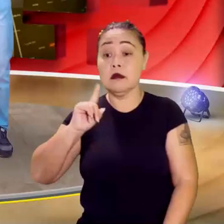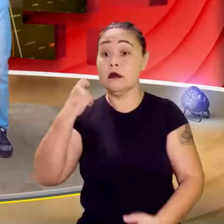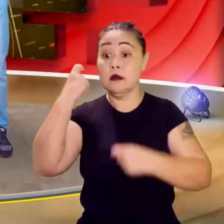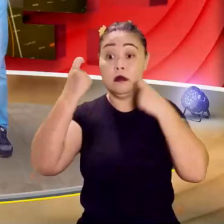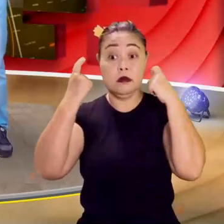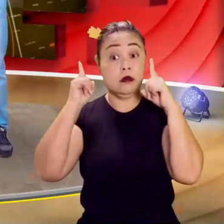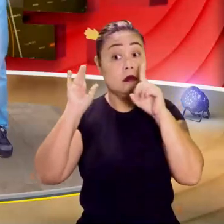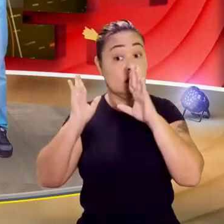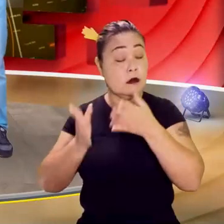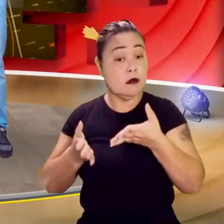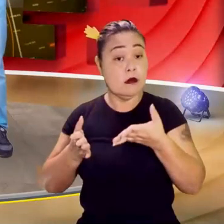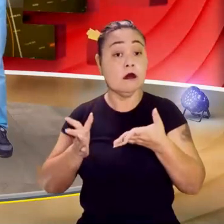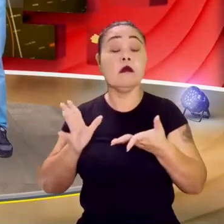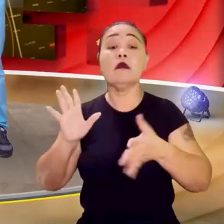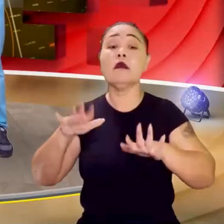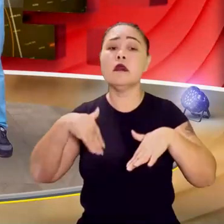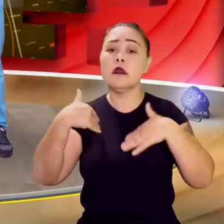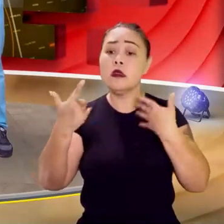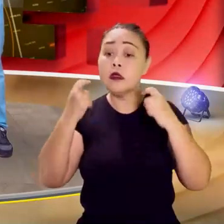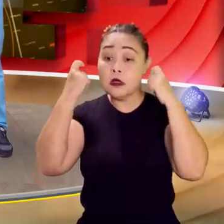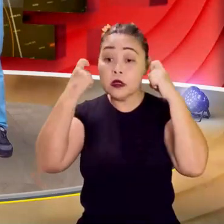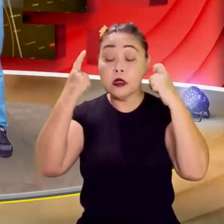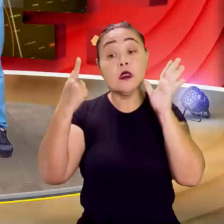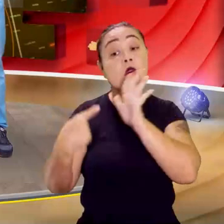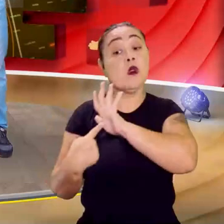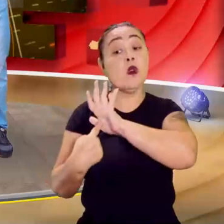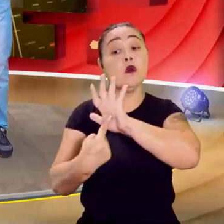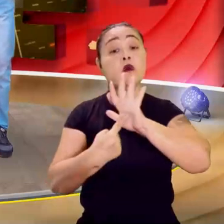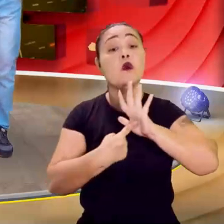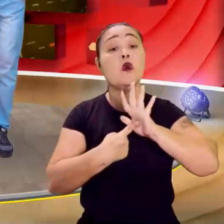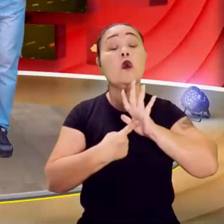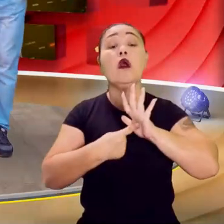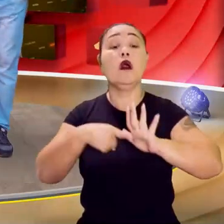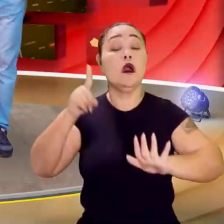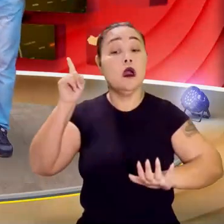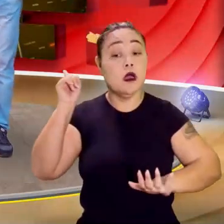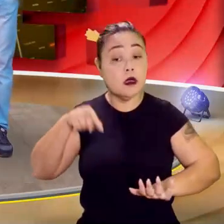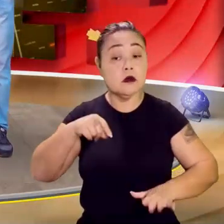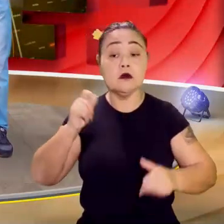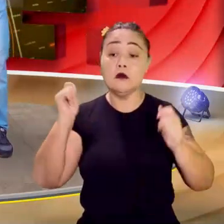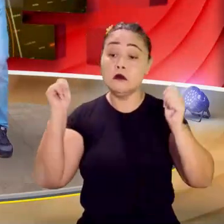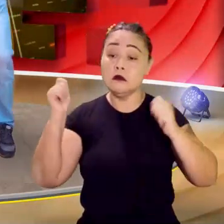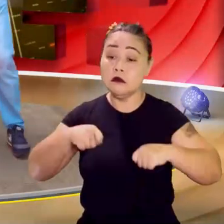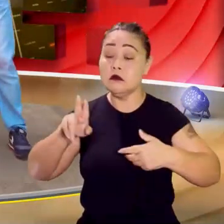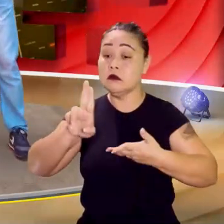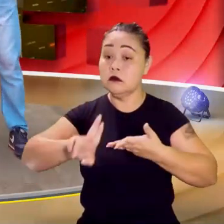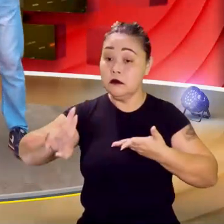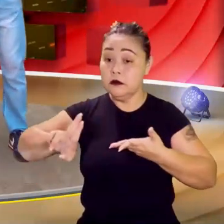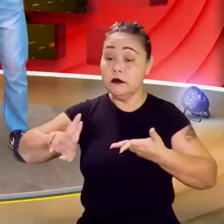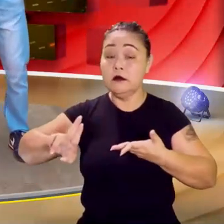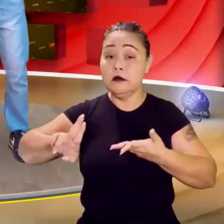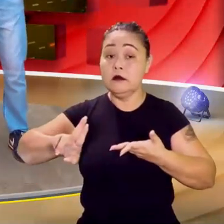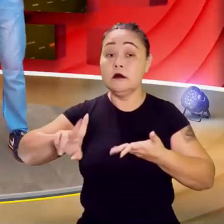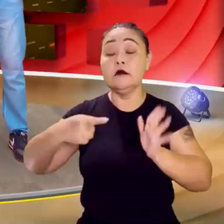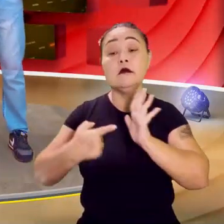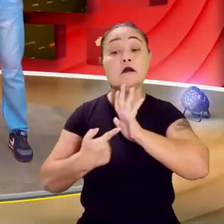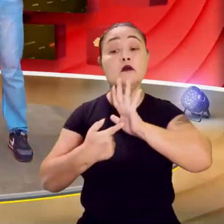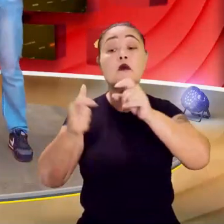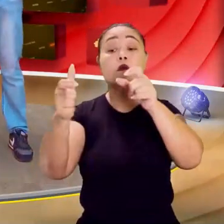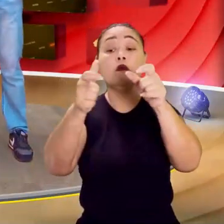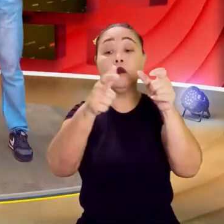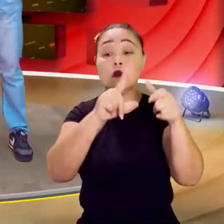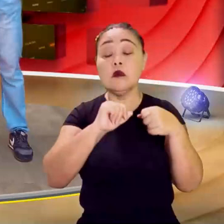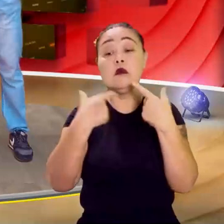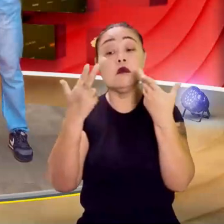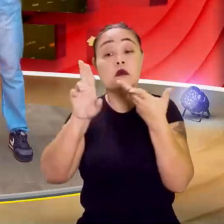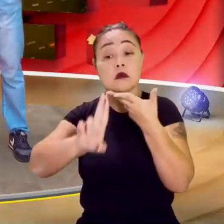ficar preocupados com isso, tá? A nossa preocupação aqui é mostrar para você que é possível aplicar, né? A gente mostra